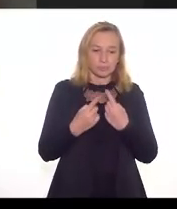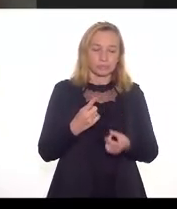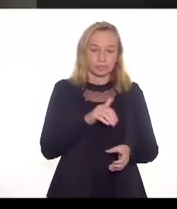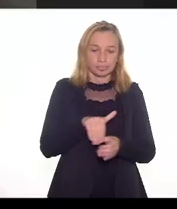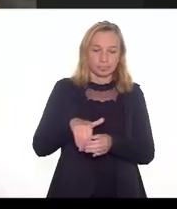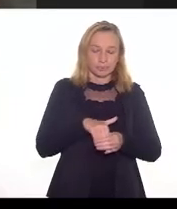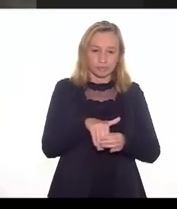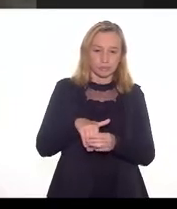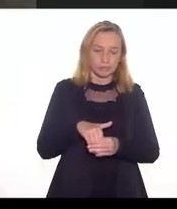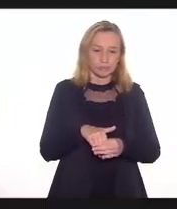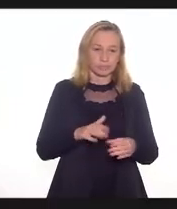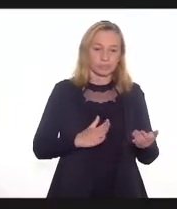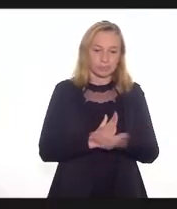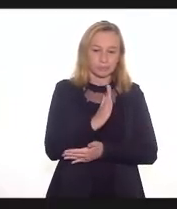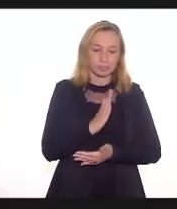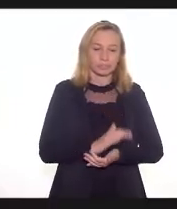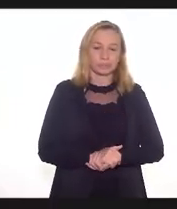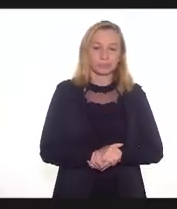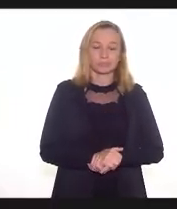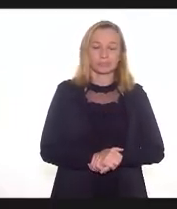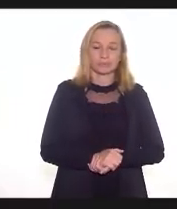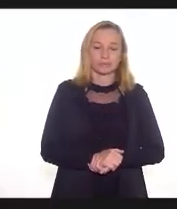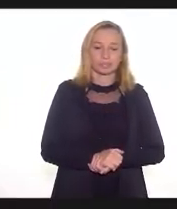Em votação, aprovado.